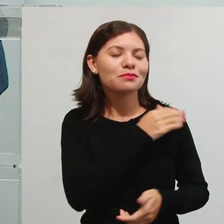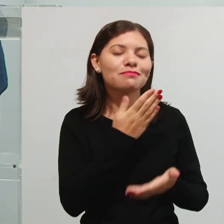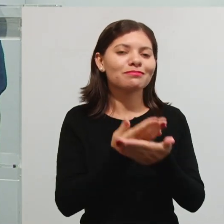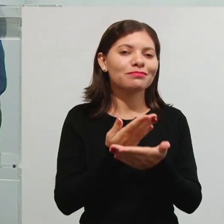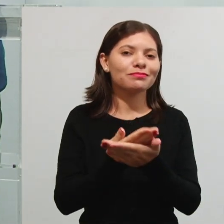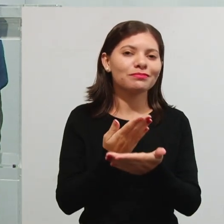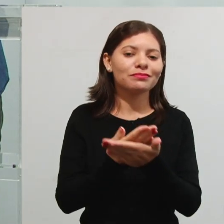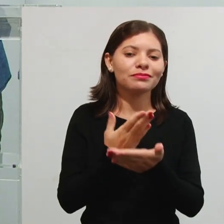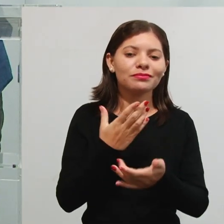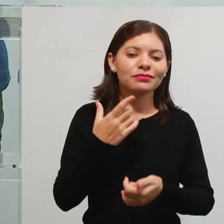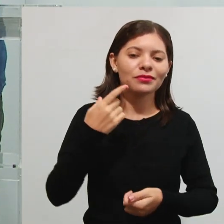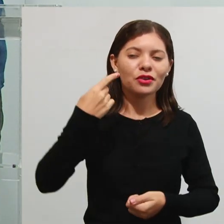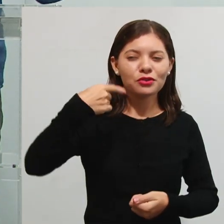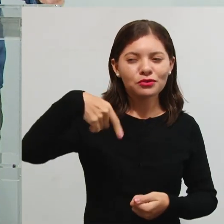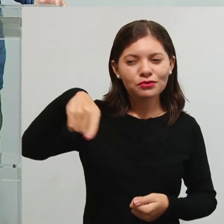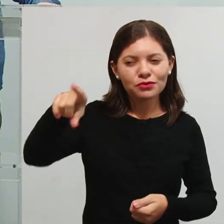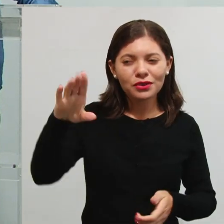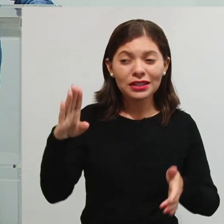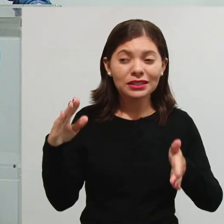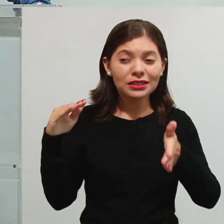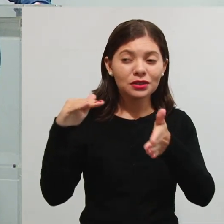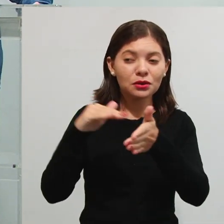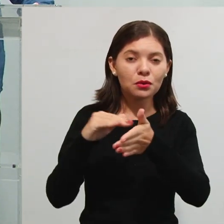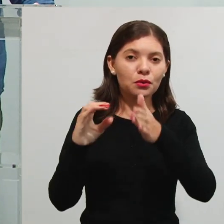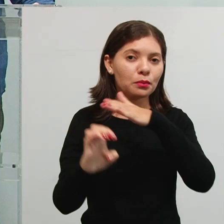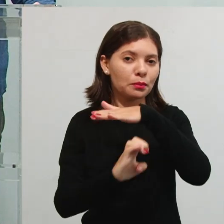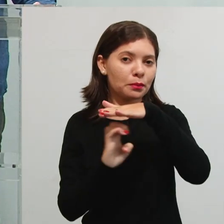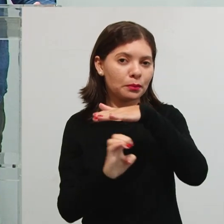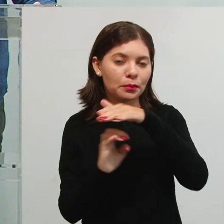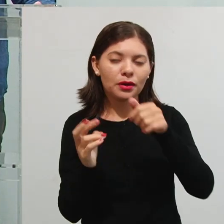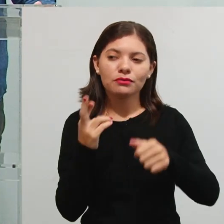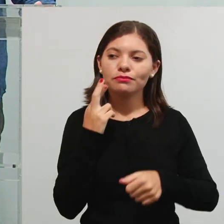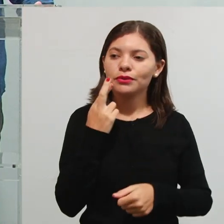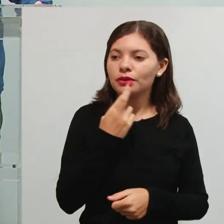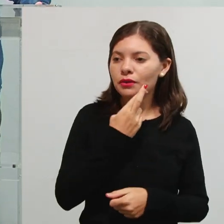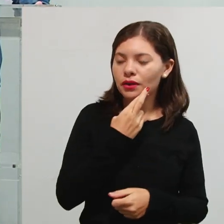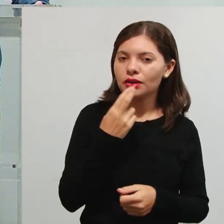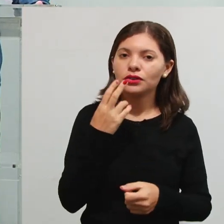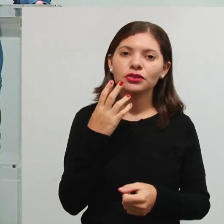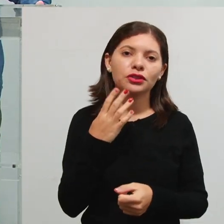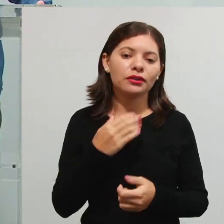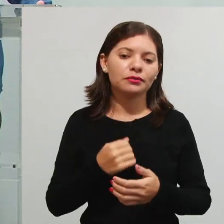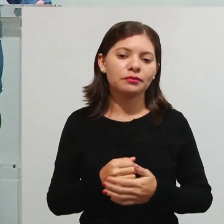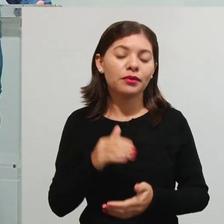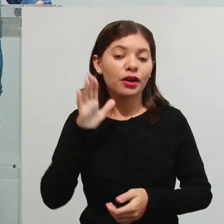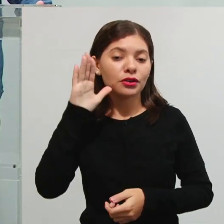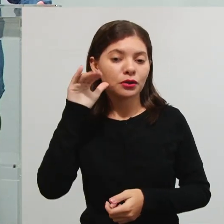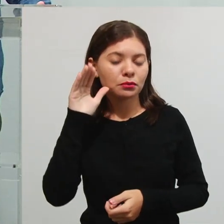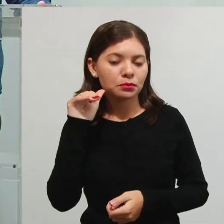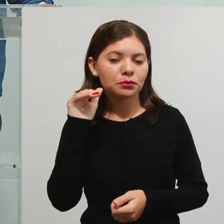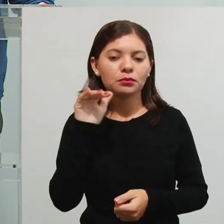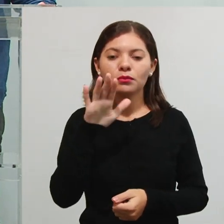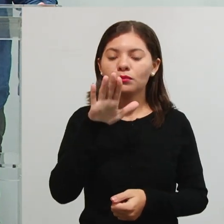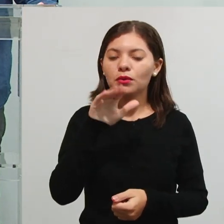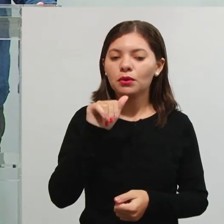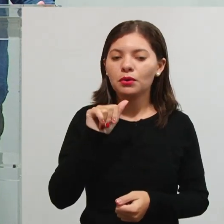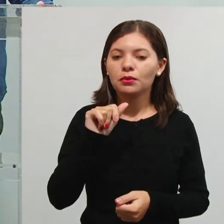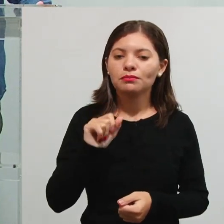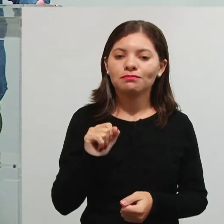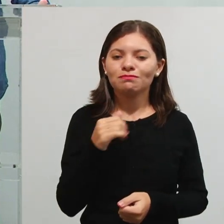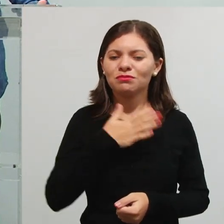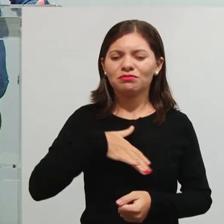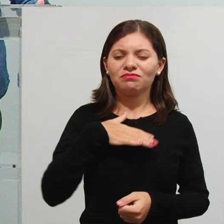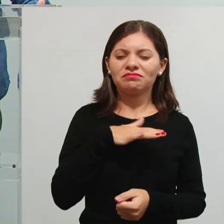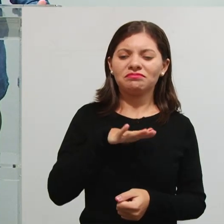não foi até uma empresa, até um estabelecimento comercial, não contratou um serviço de uma empresa que você não gostou,